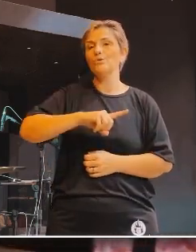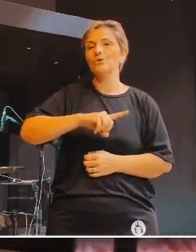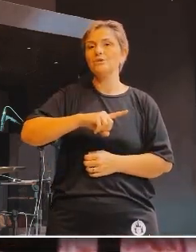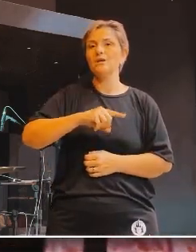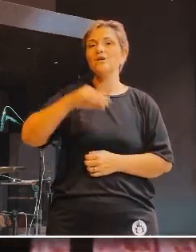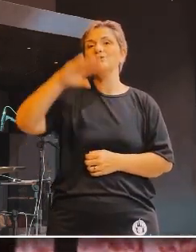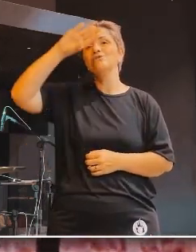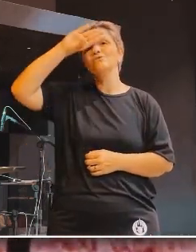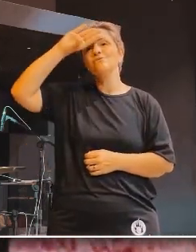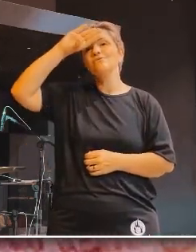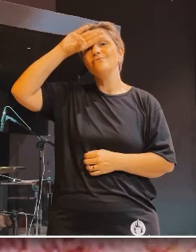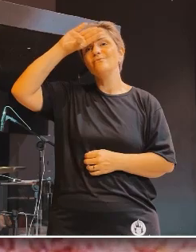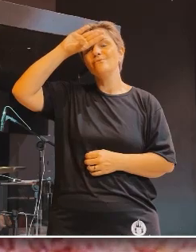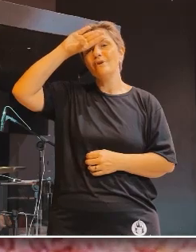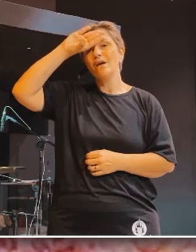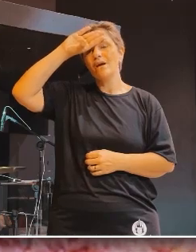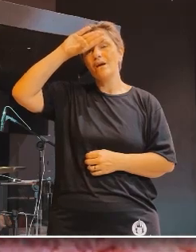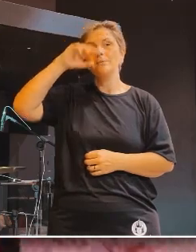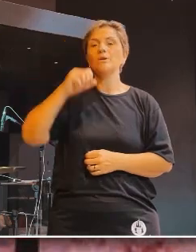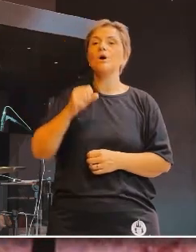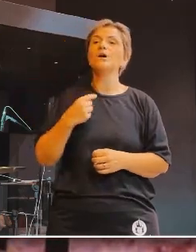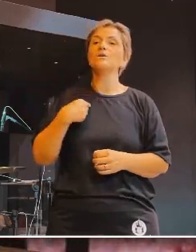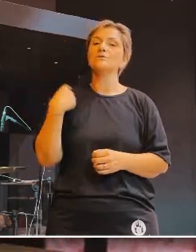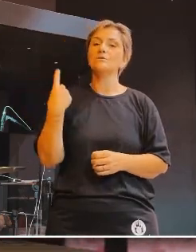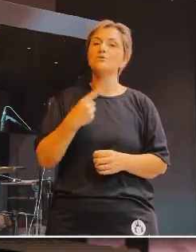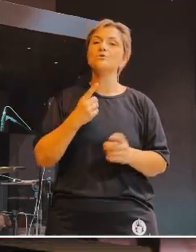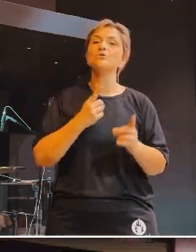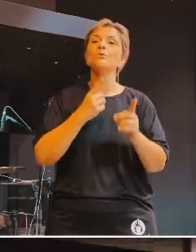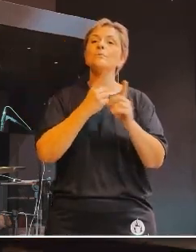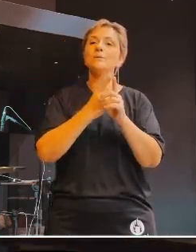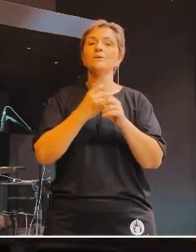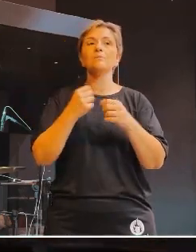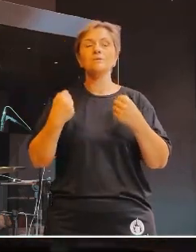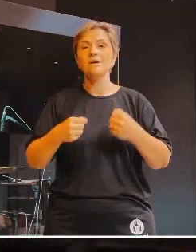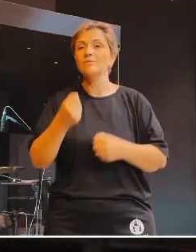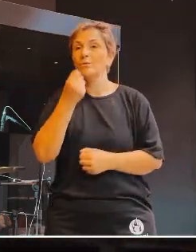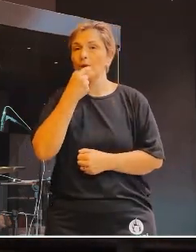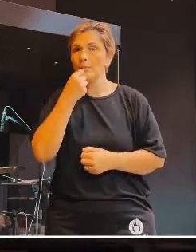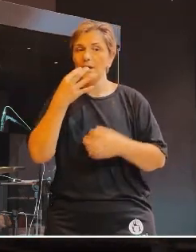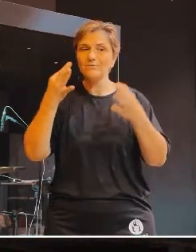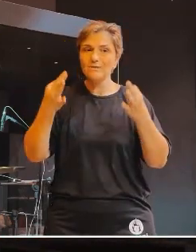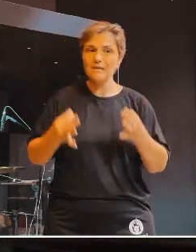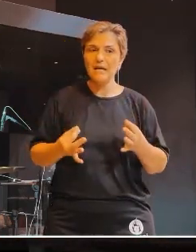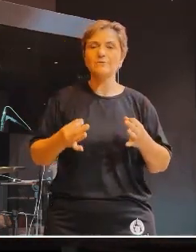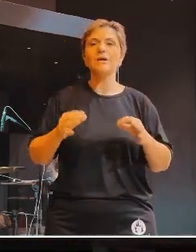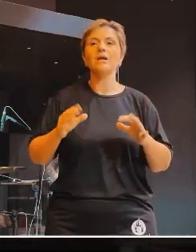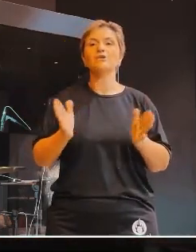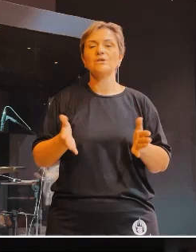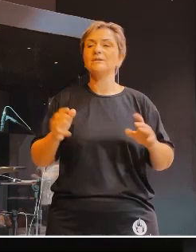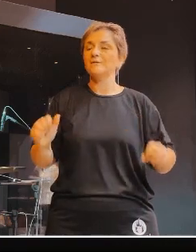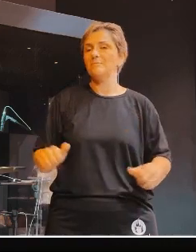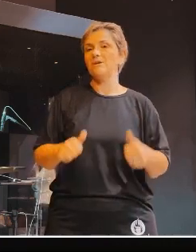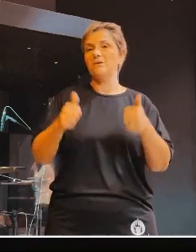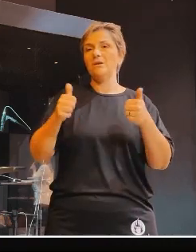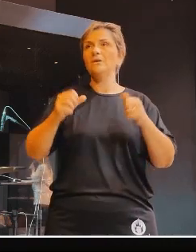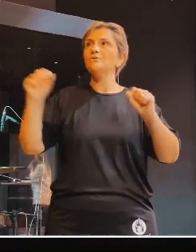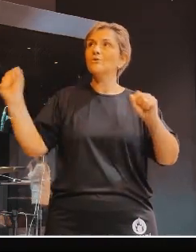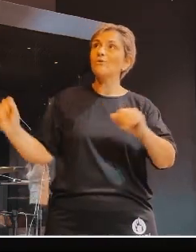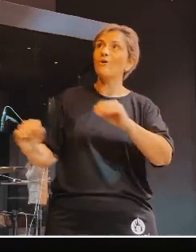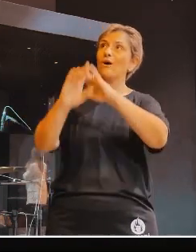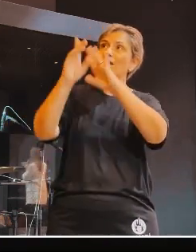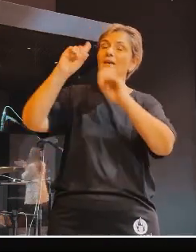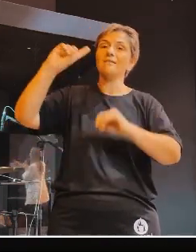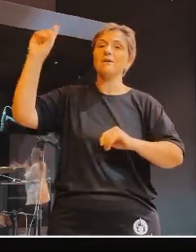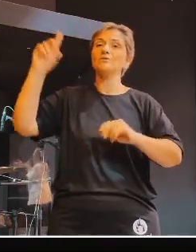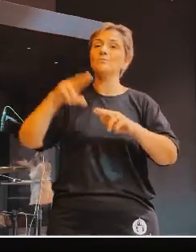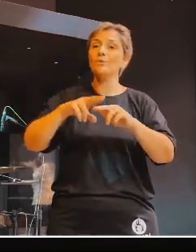apenas um vírus que precisava ser combatido com uma medicação certa. E ela já está tendo melhoras. E glória a Deus por isso, porque